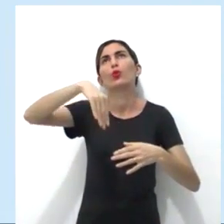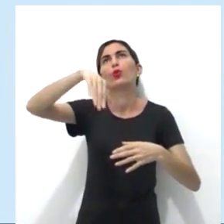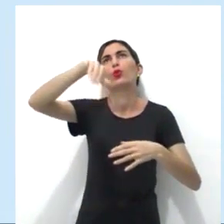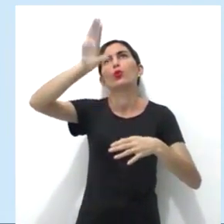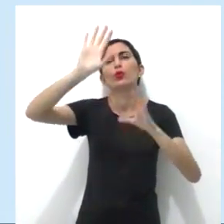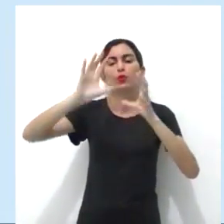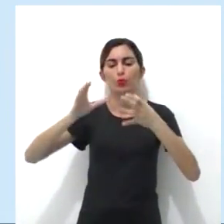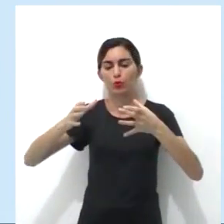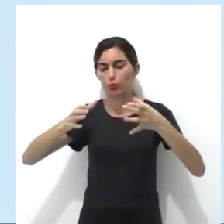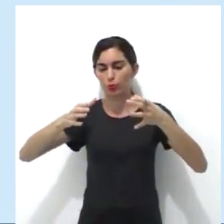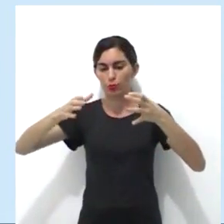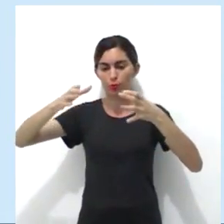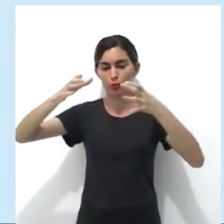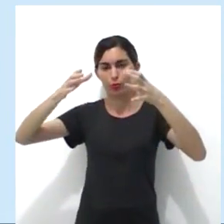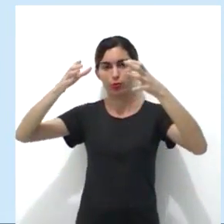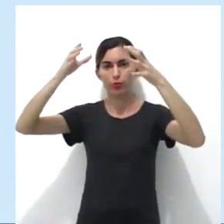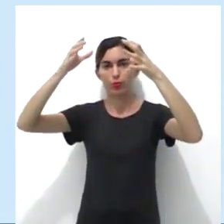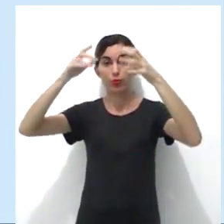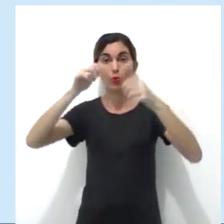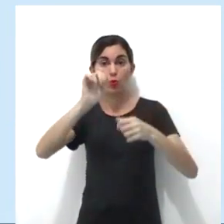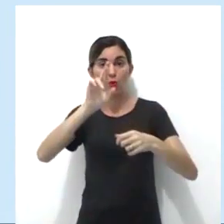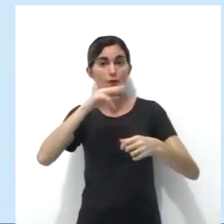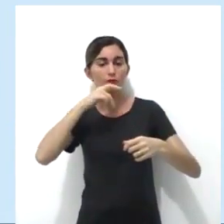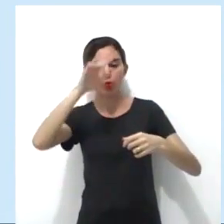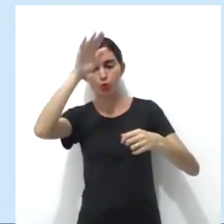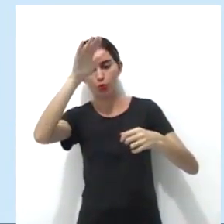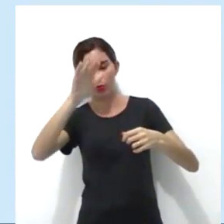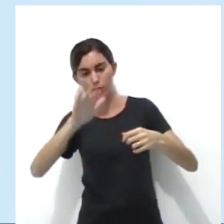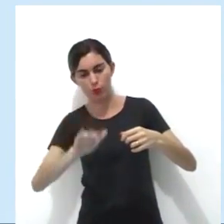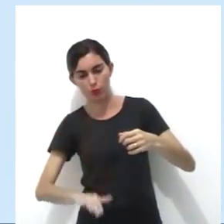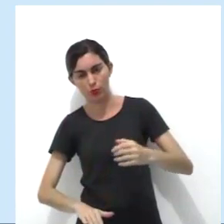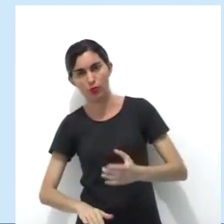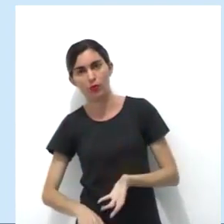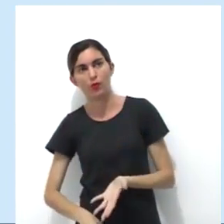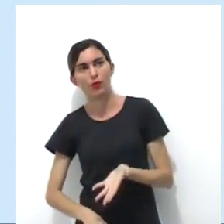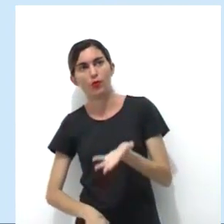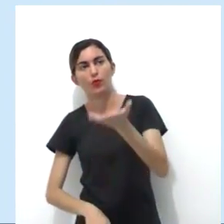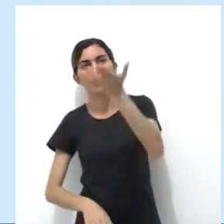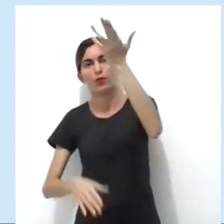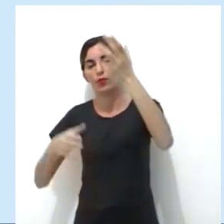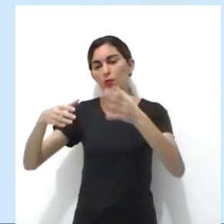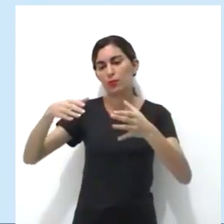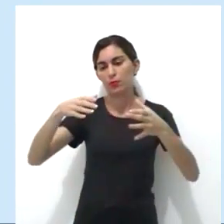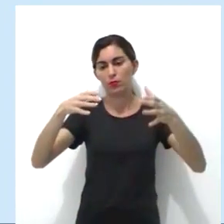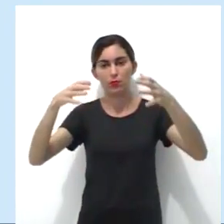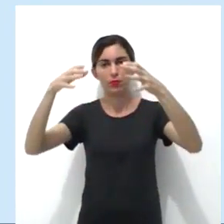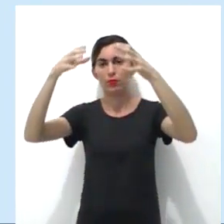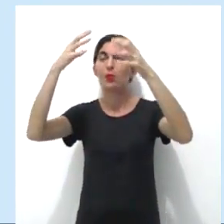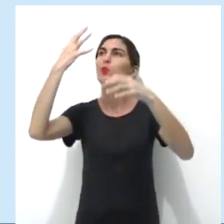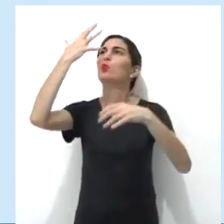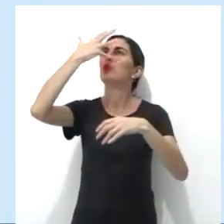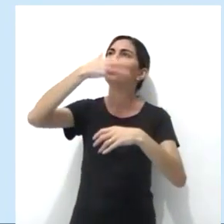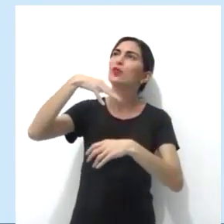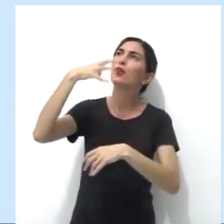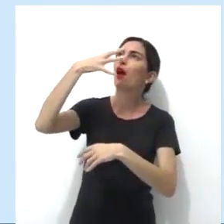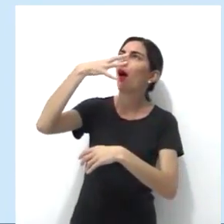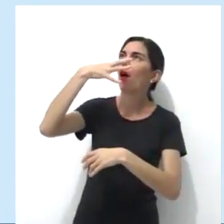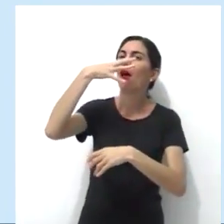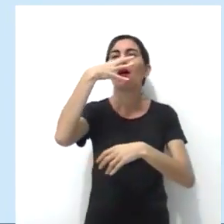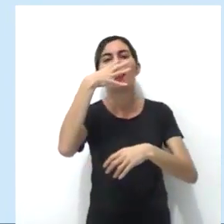para subir? Dentro do balão tem uma chama que vai aquecer o ar dentro do